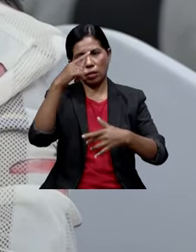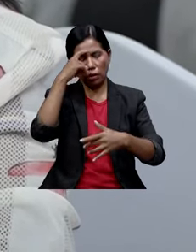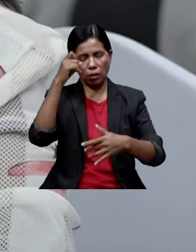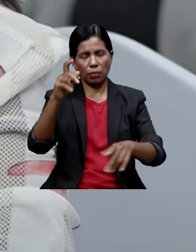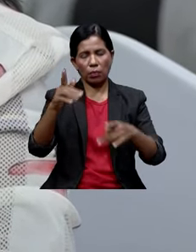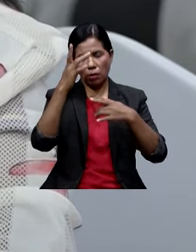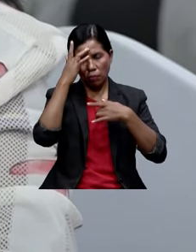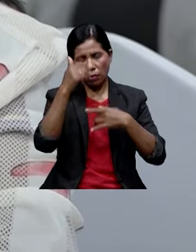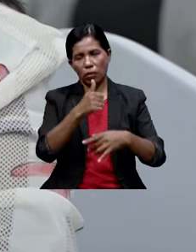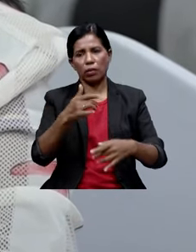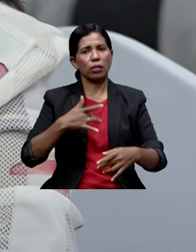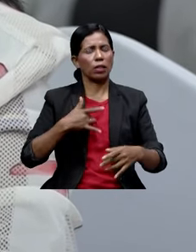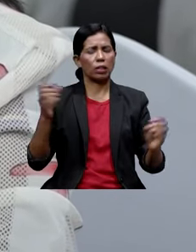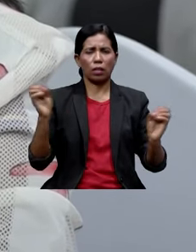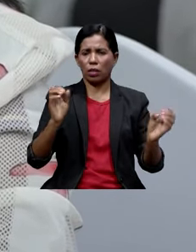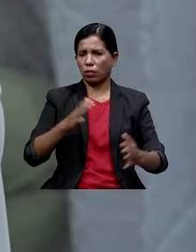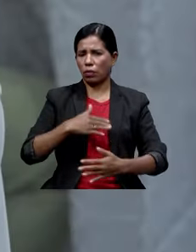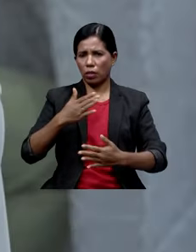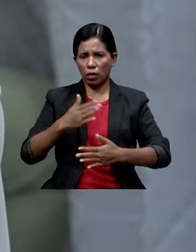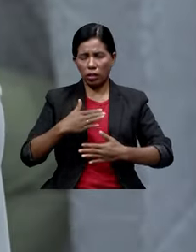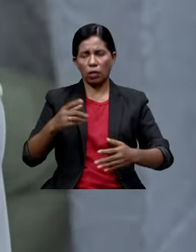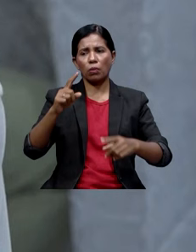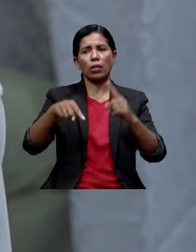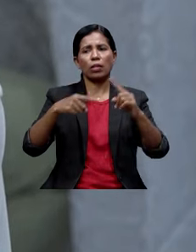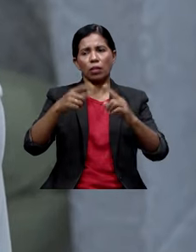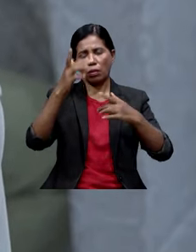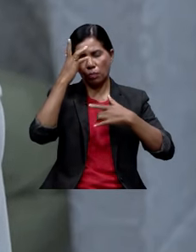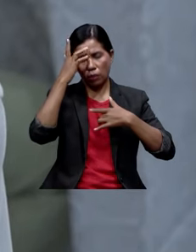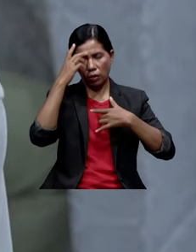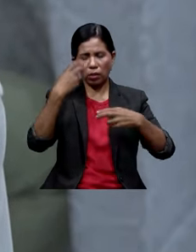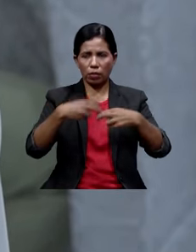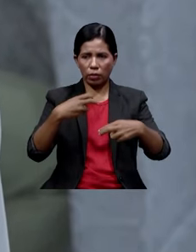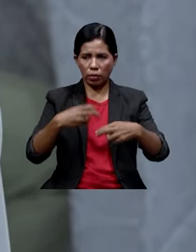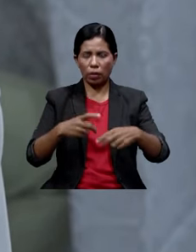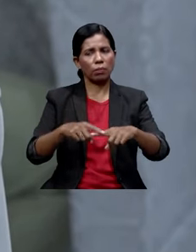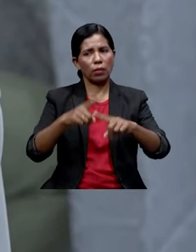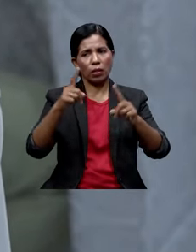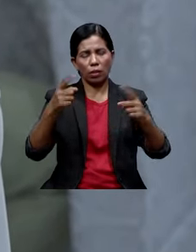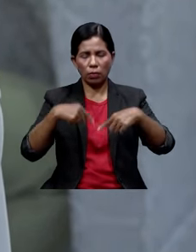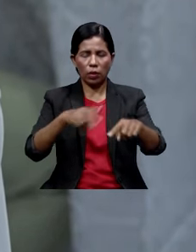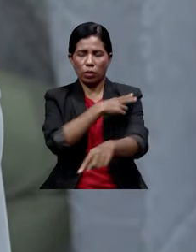paciente balun senti la confortável o enhira ia ona moras no dificuldade mai be bai